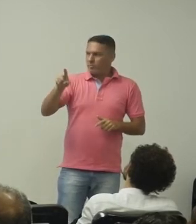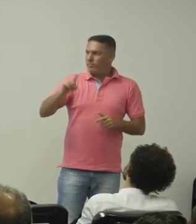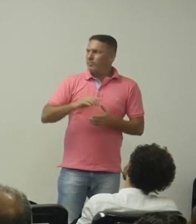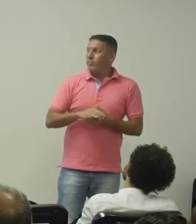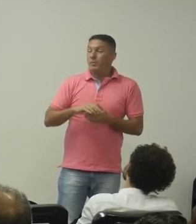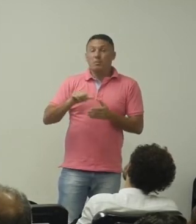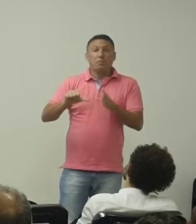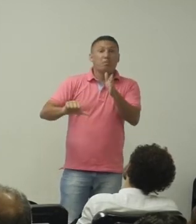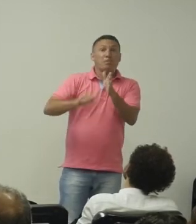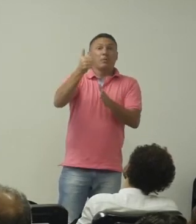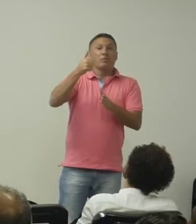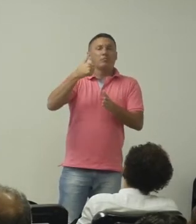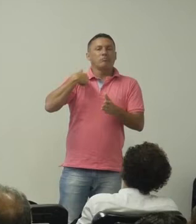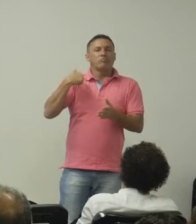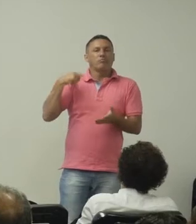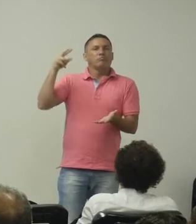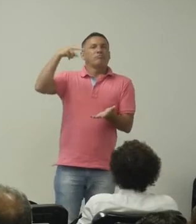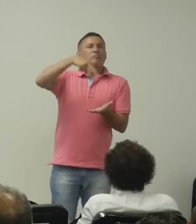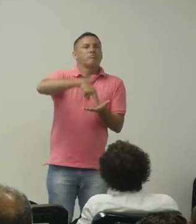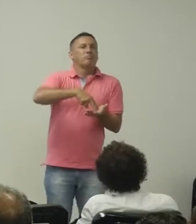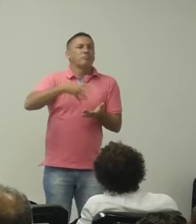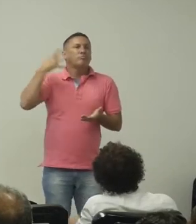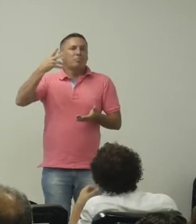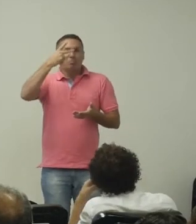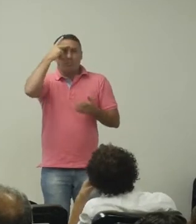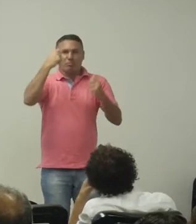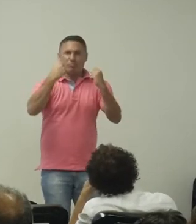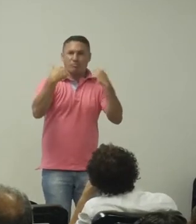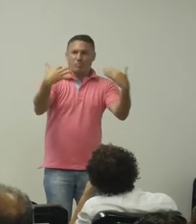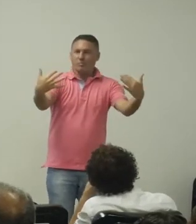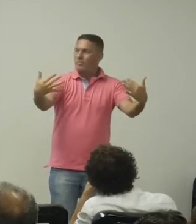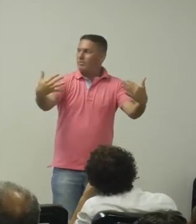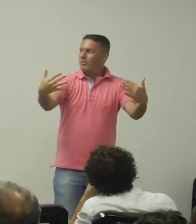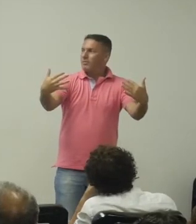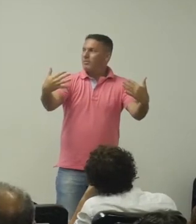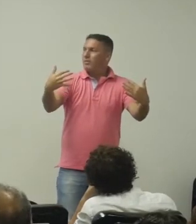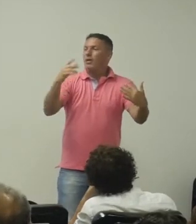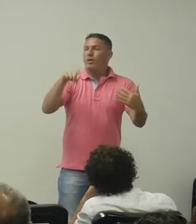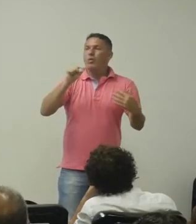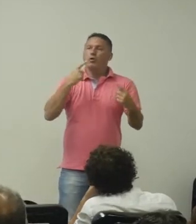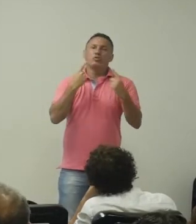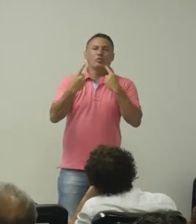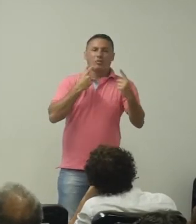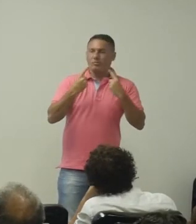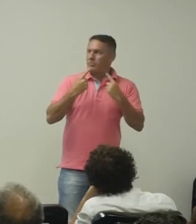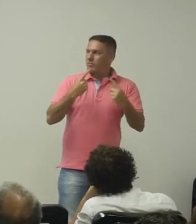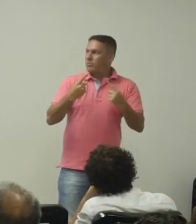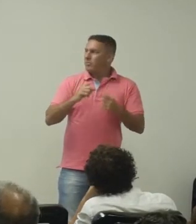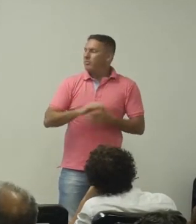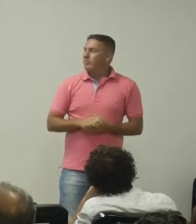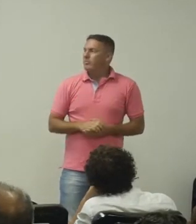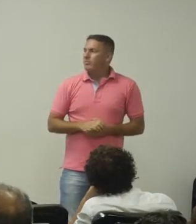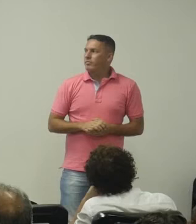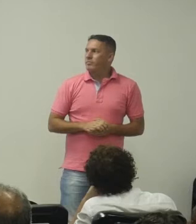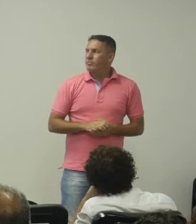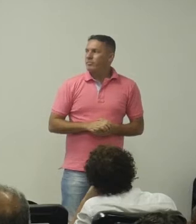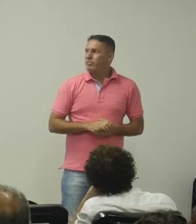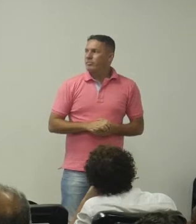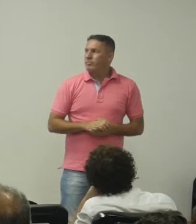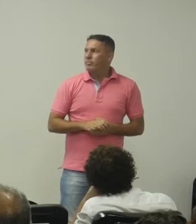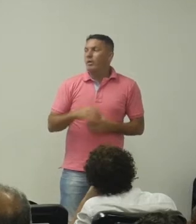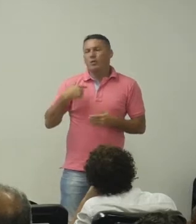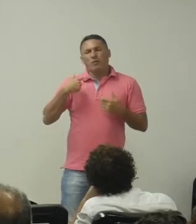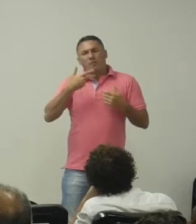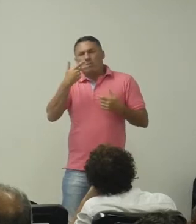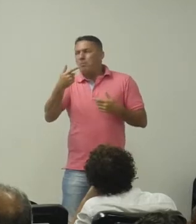A primeira palavra que eu falei para todos aqui, todas, foi diálogo. Acho que foi a primeira palavra que eu falei